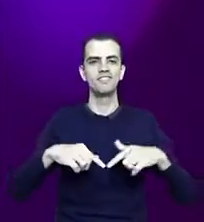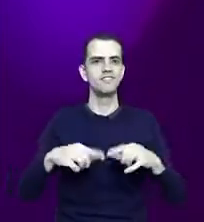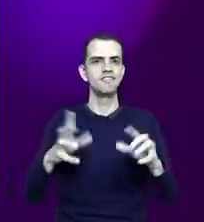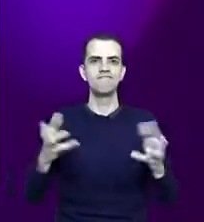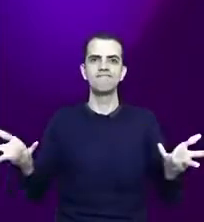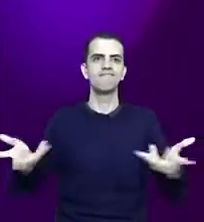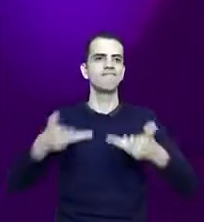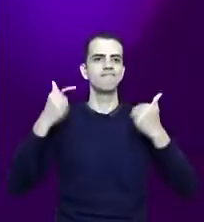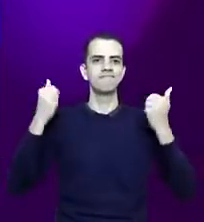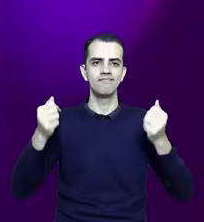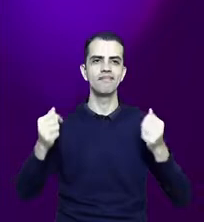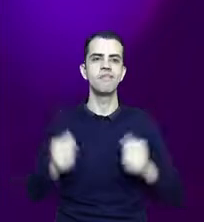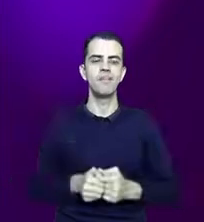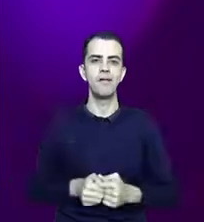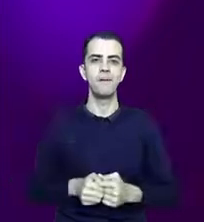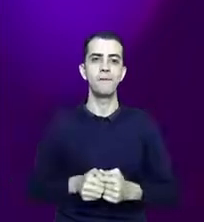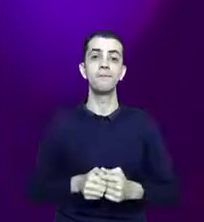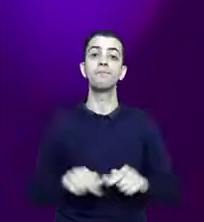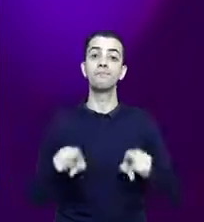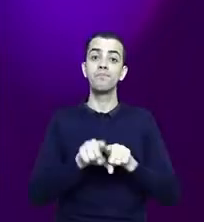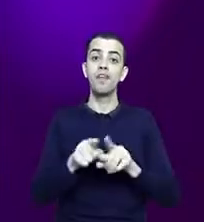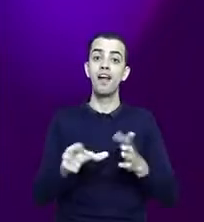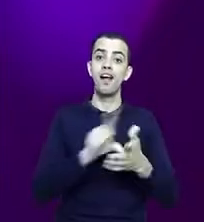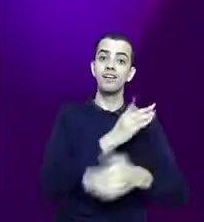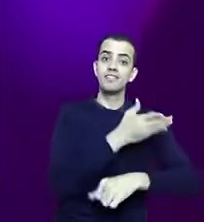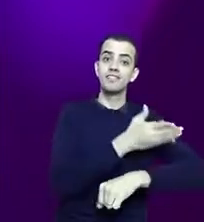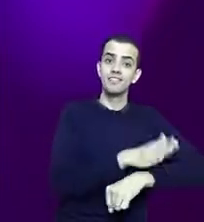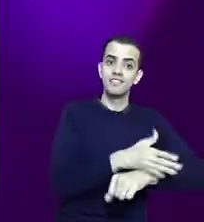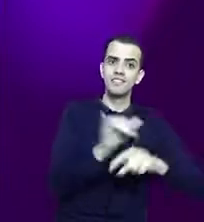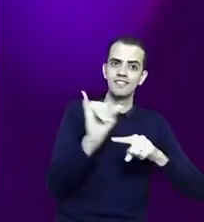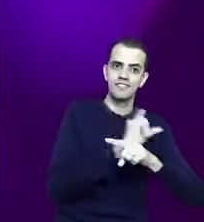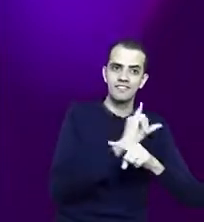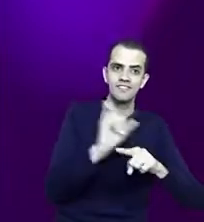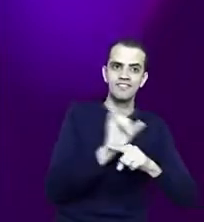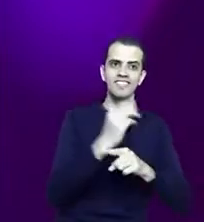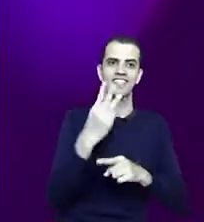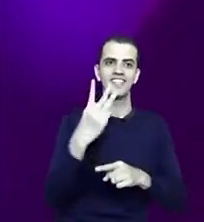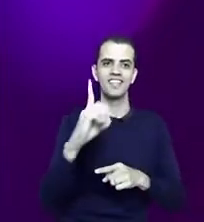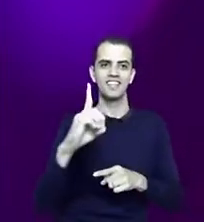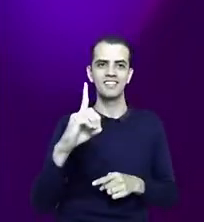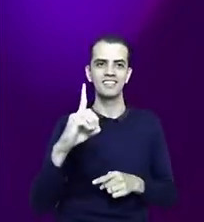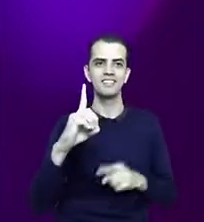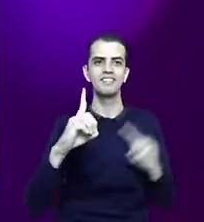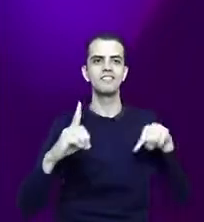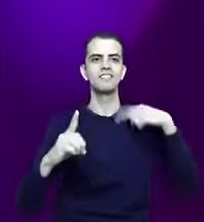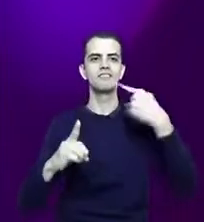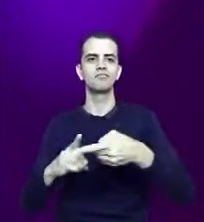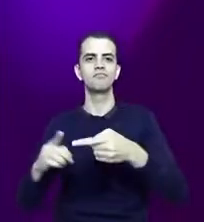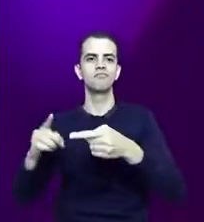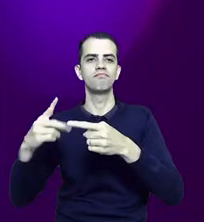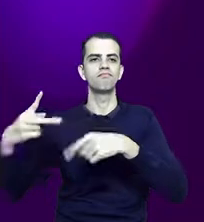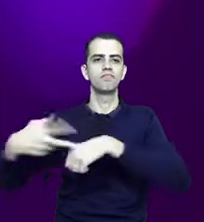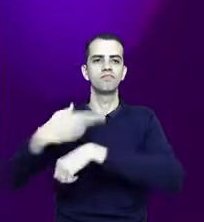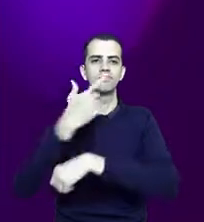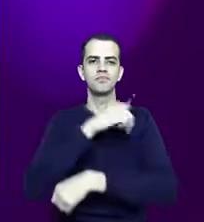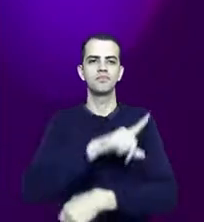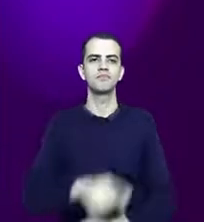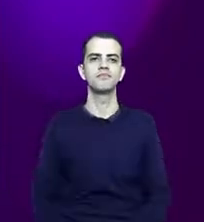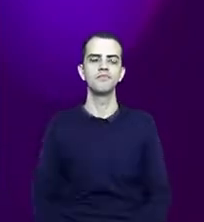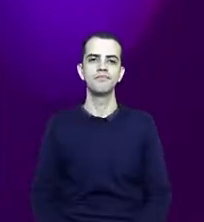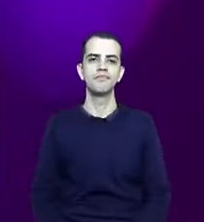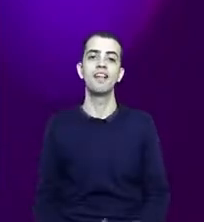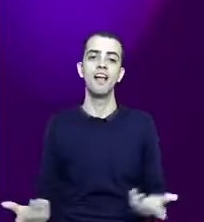vem fazendo no planejamento aí 3D. E vamos passar agora para a